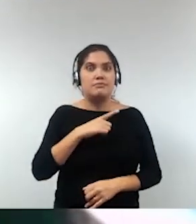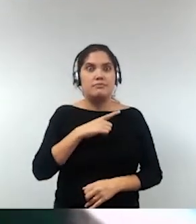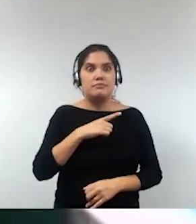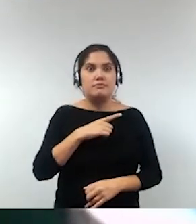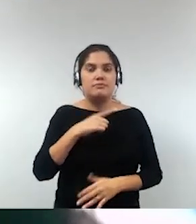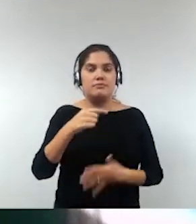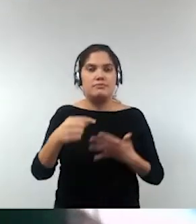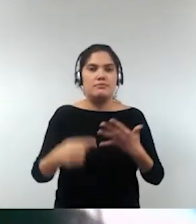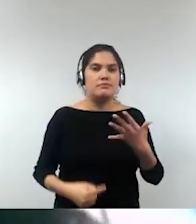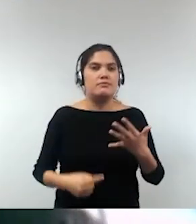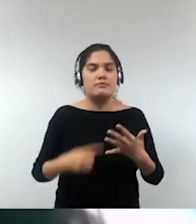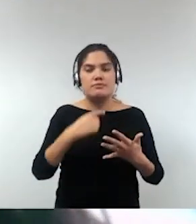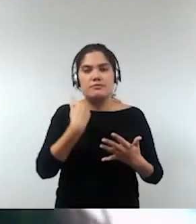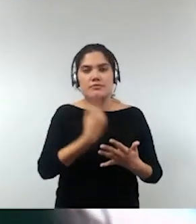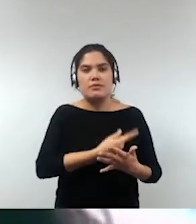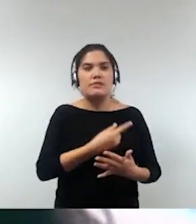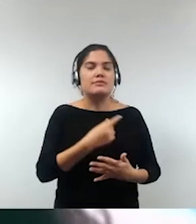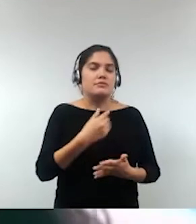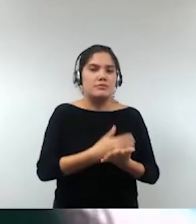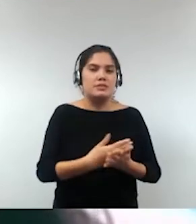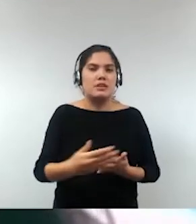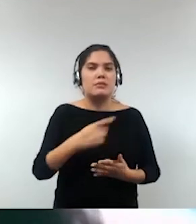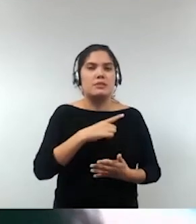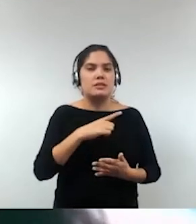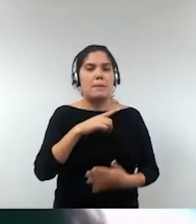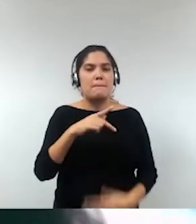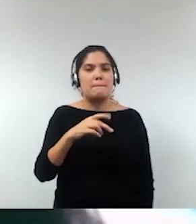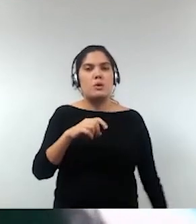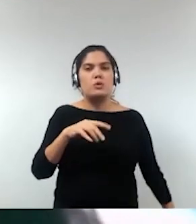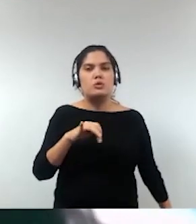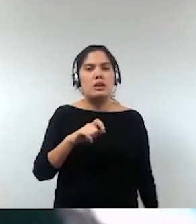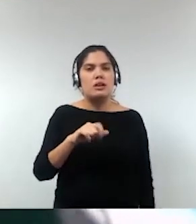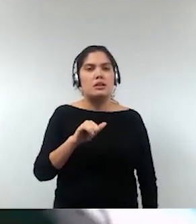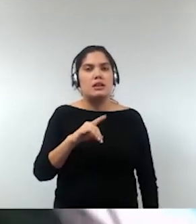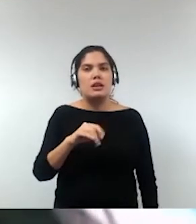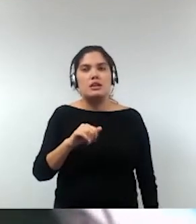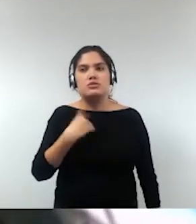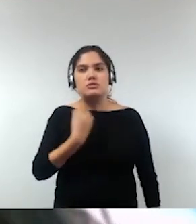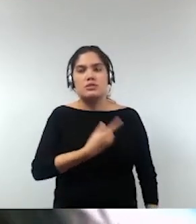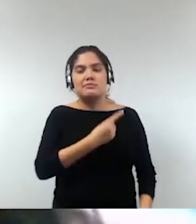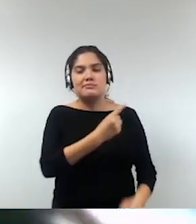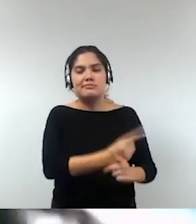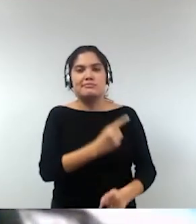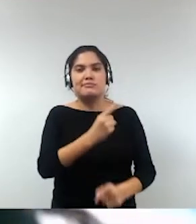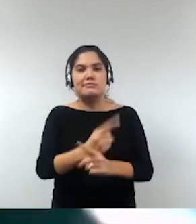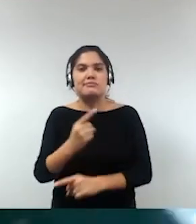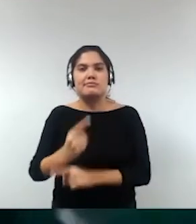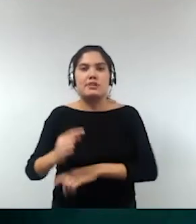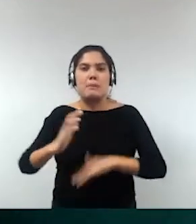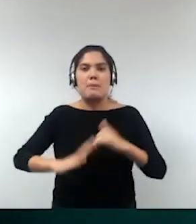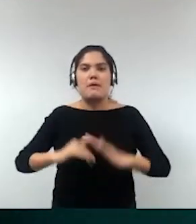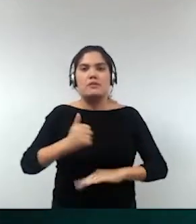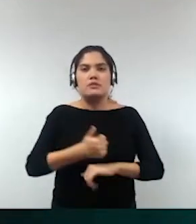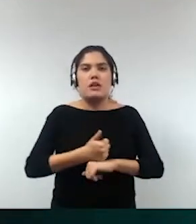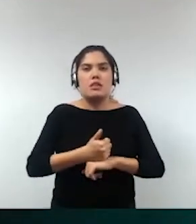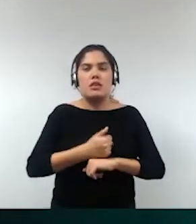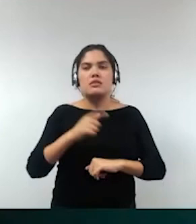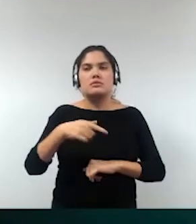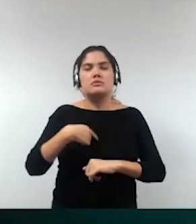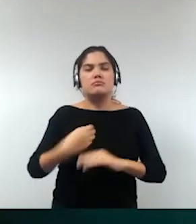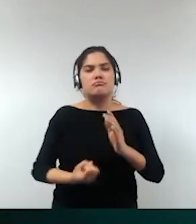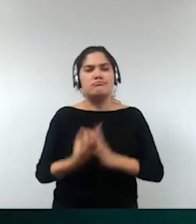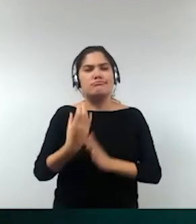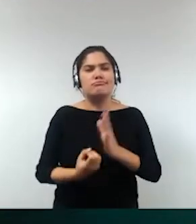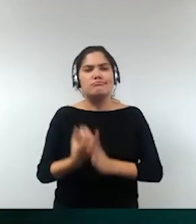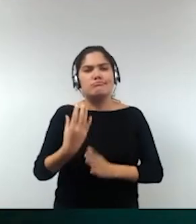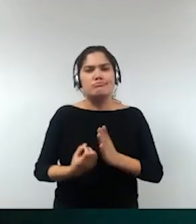pontualidade, né? Como nós começamos a ter uma pontualidade extrema nos nossos encontros profissionais. Então, isso aumentou a produtividade de